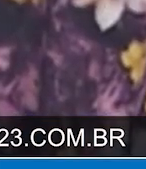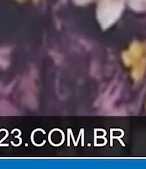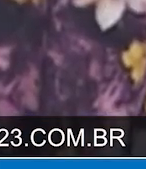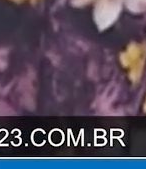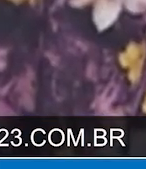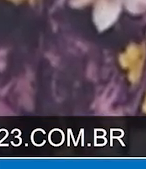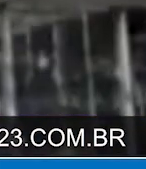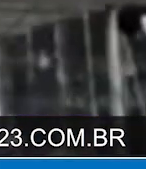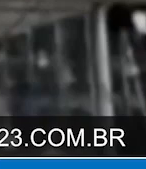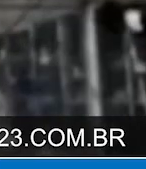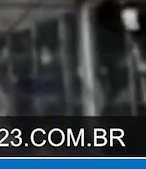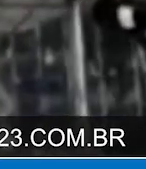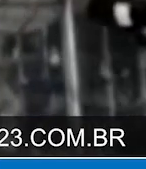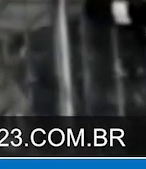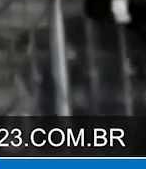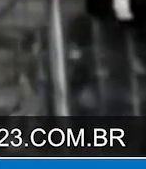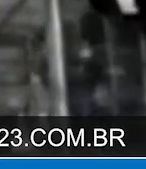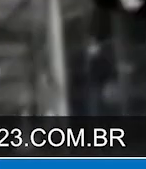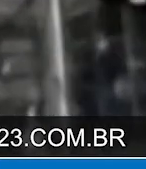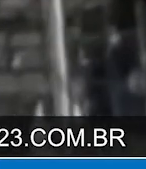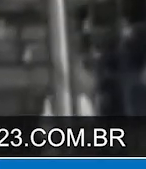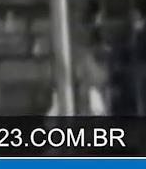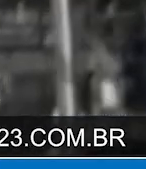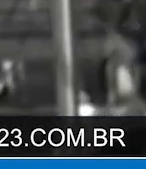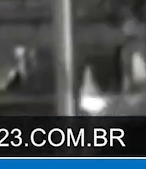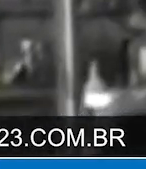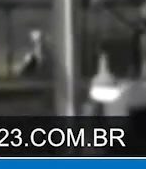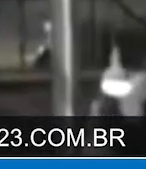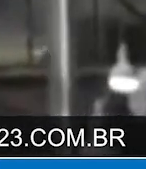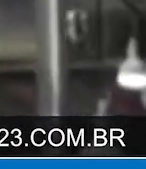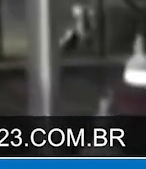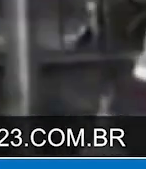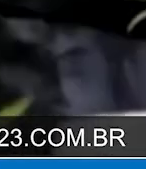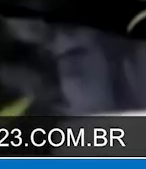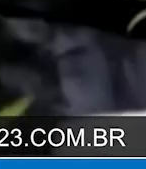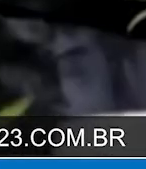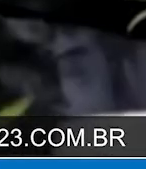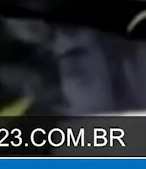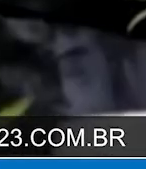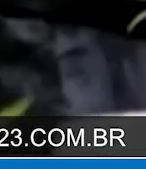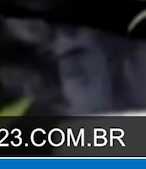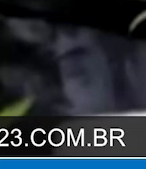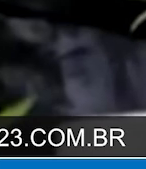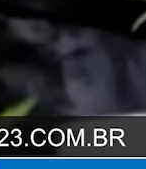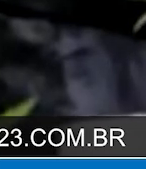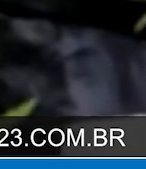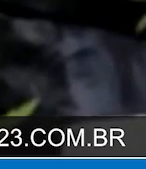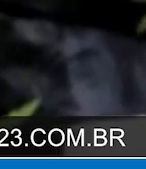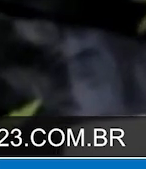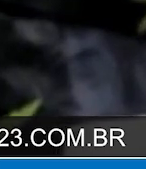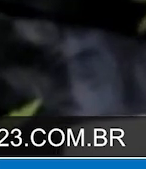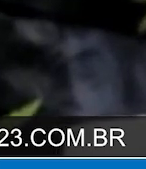lei, nós falamos, foi sancionada, nós falamos, as alterações que ainda precisam passar para que isso realmente